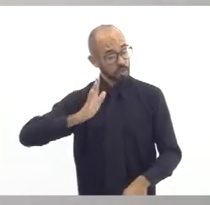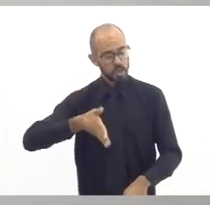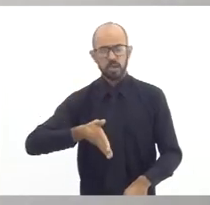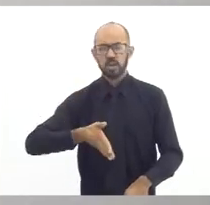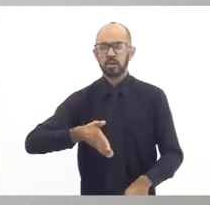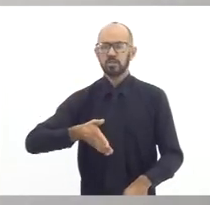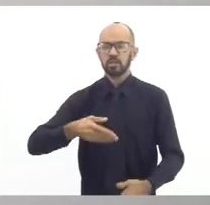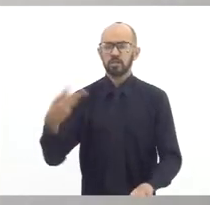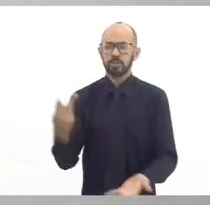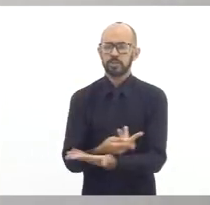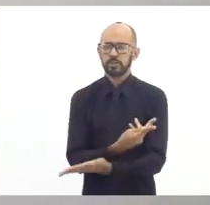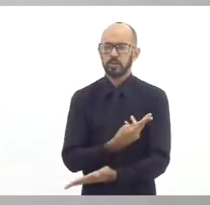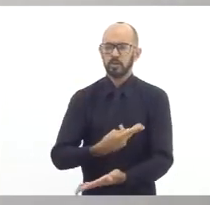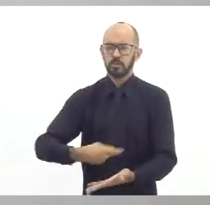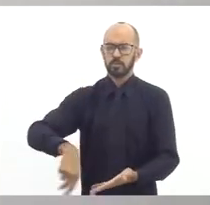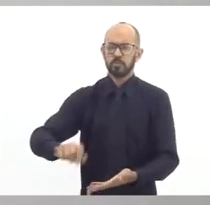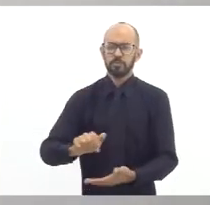caso